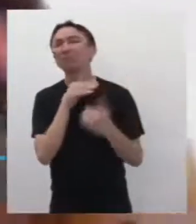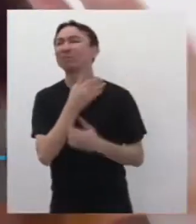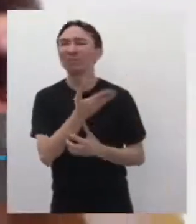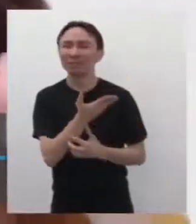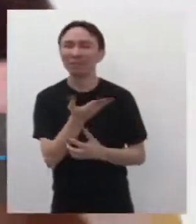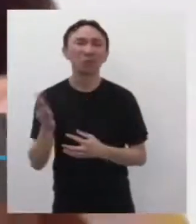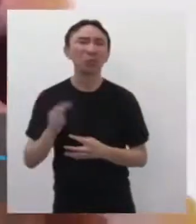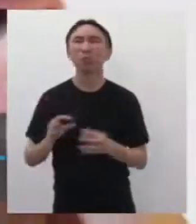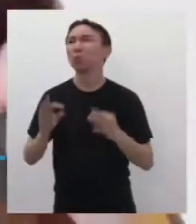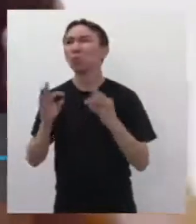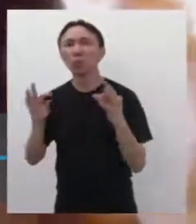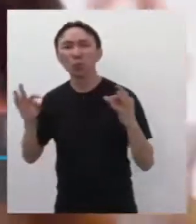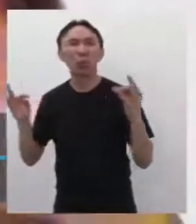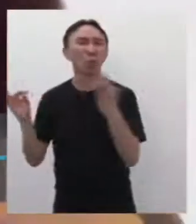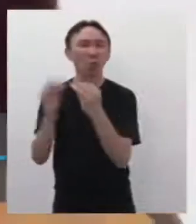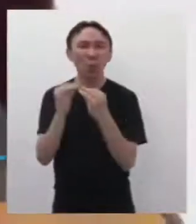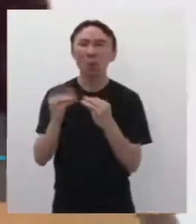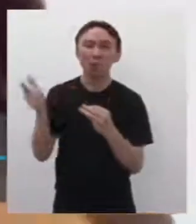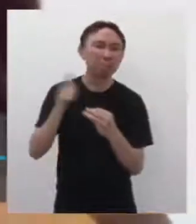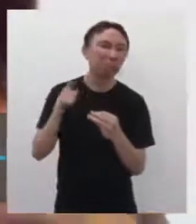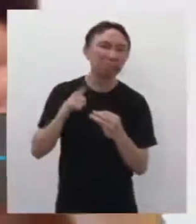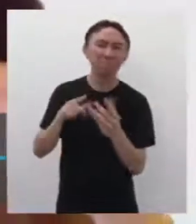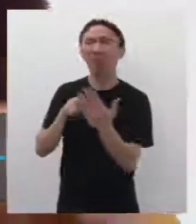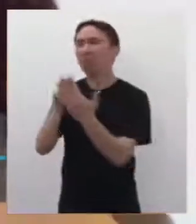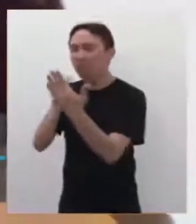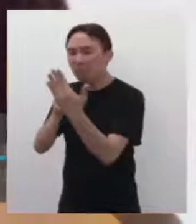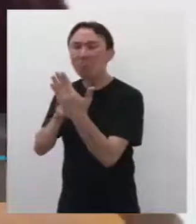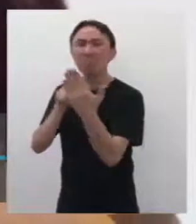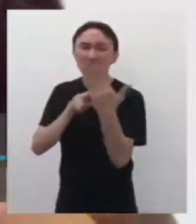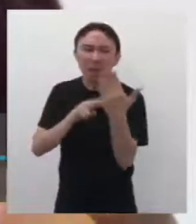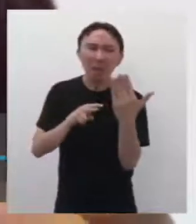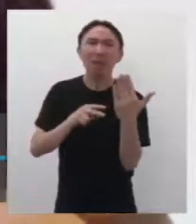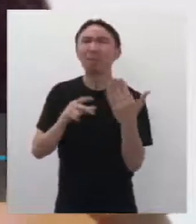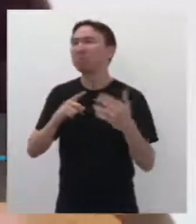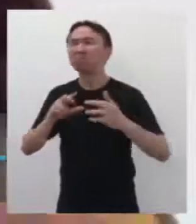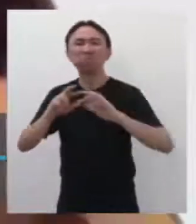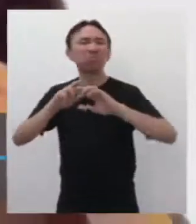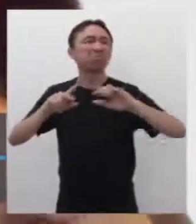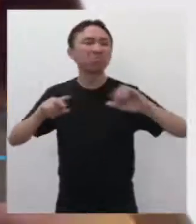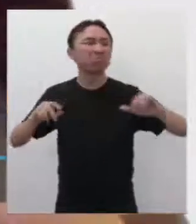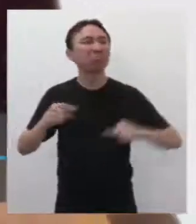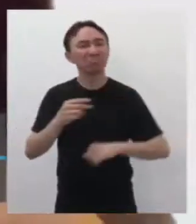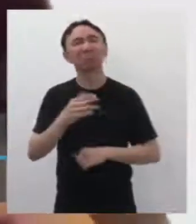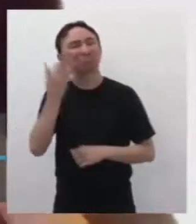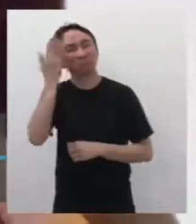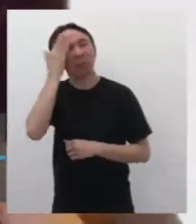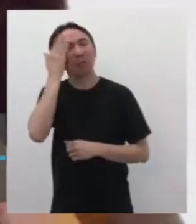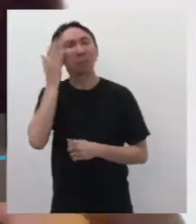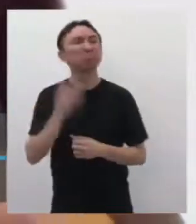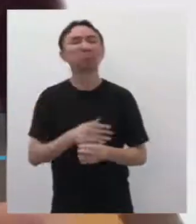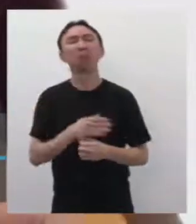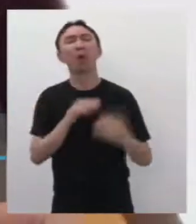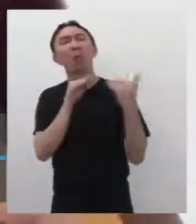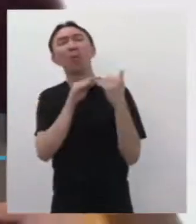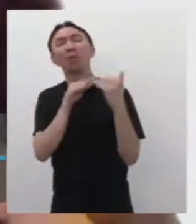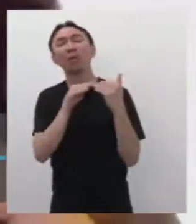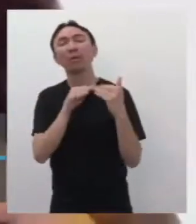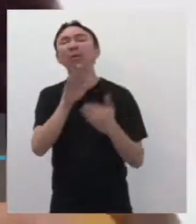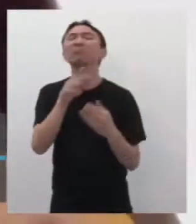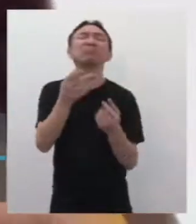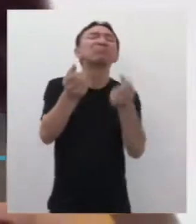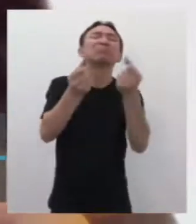todos os artigos, também acompanho todas as newsletters, mas por que você está falando isso? Porque a